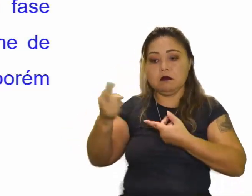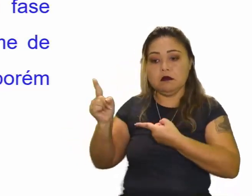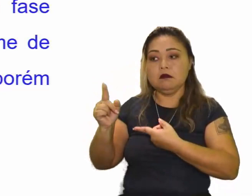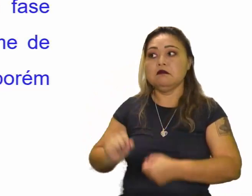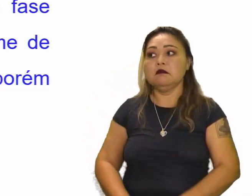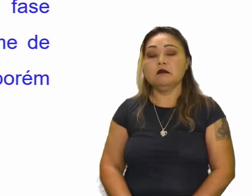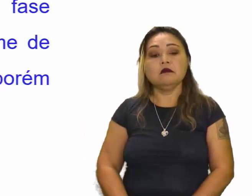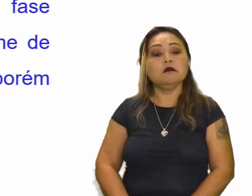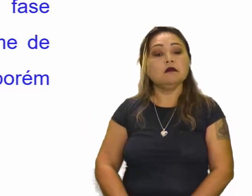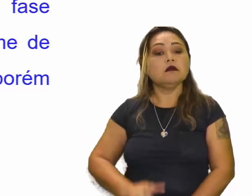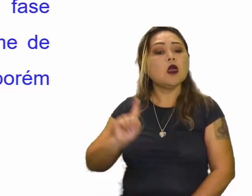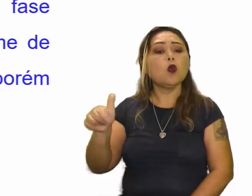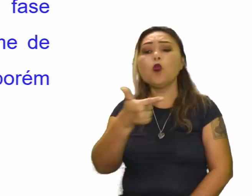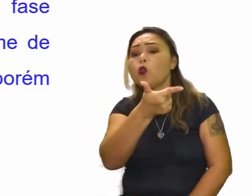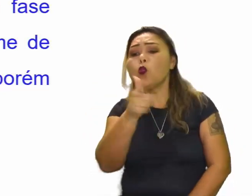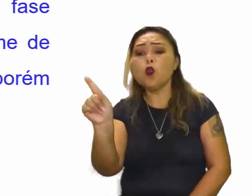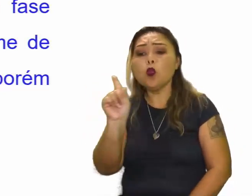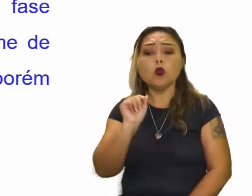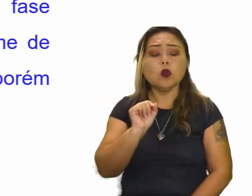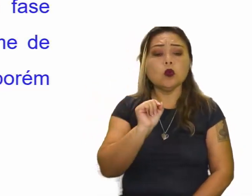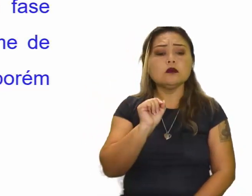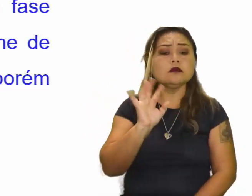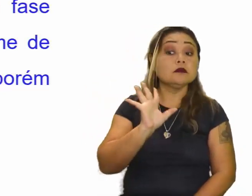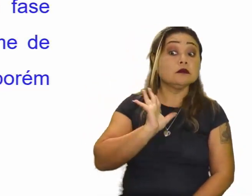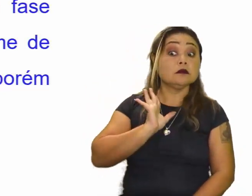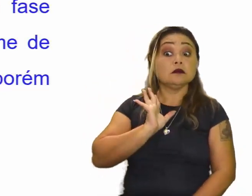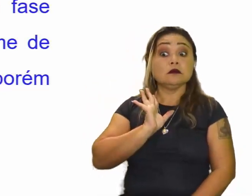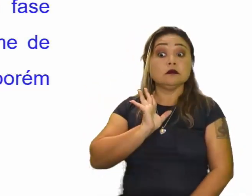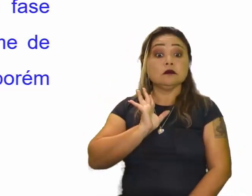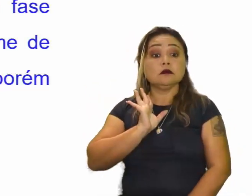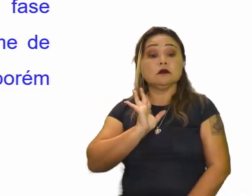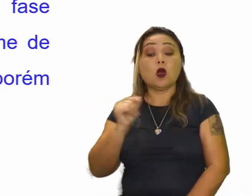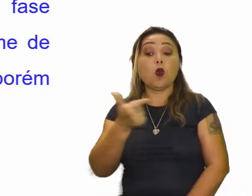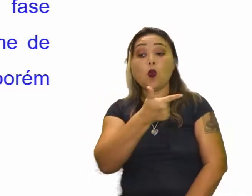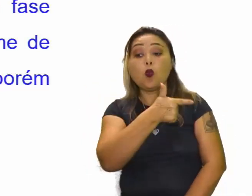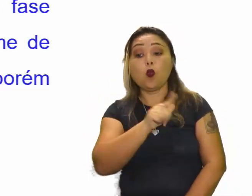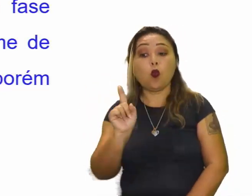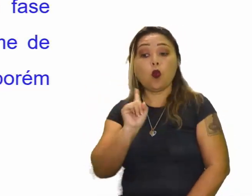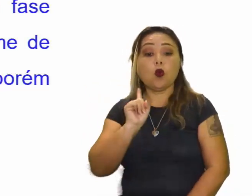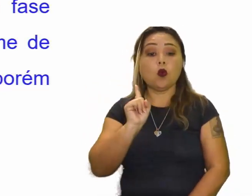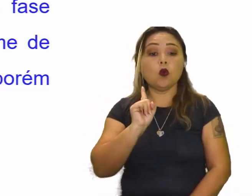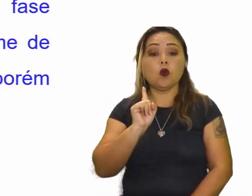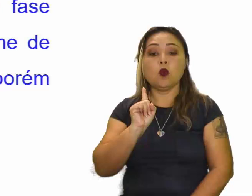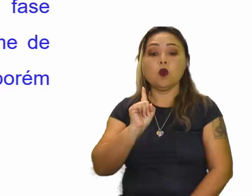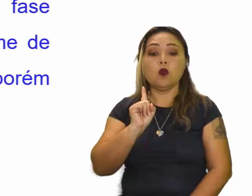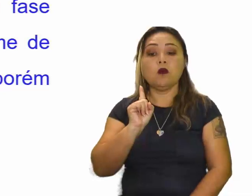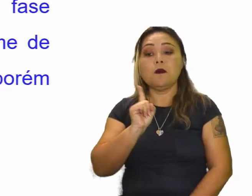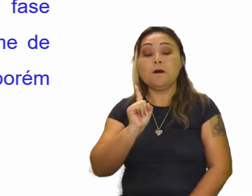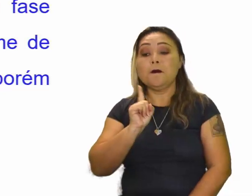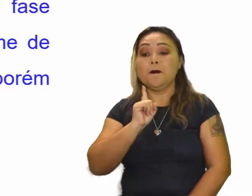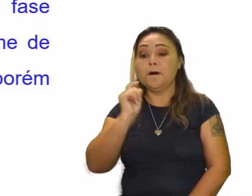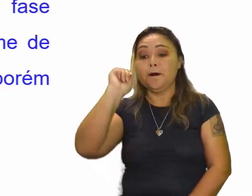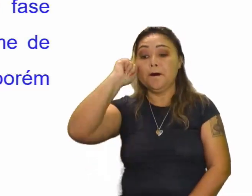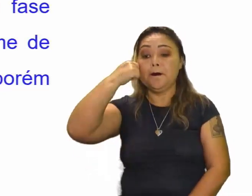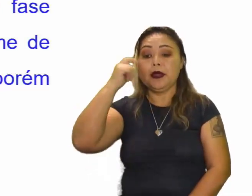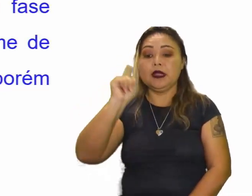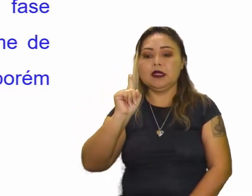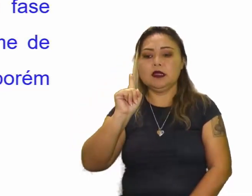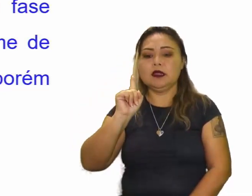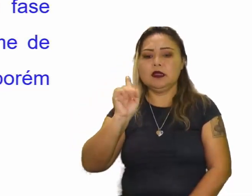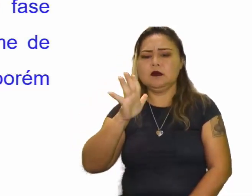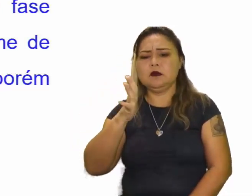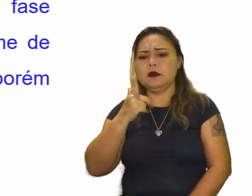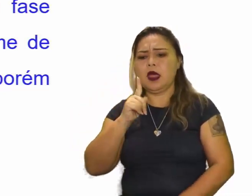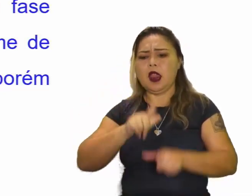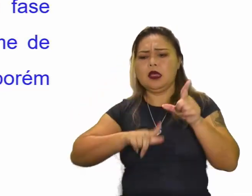Perfeito. E a outra parte, professor? A outra parte, em preto não. Porque a letra